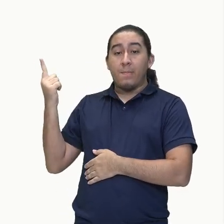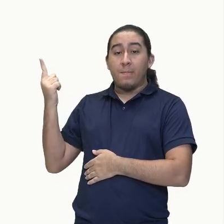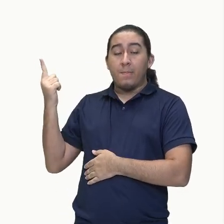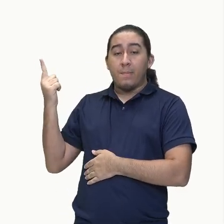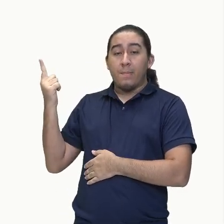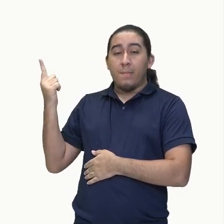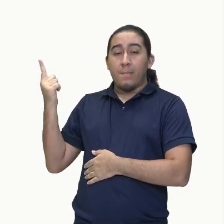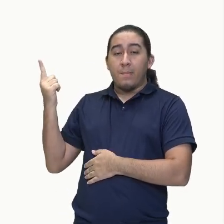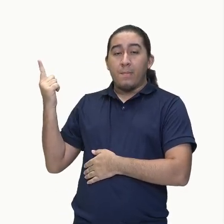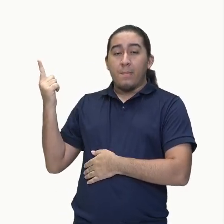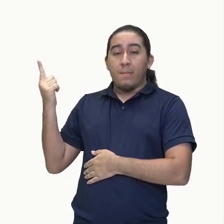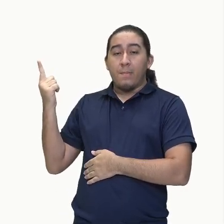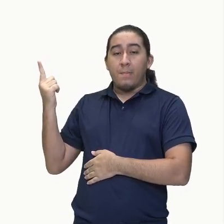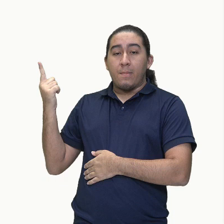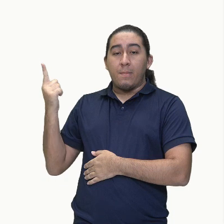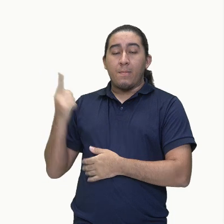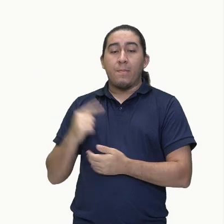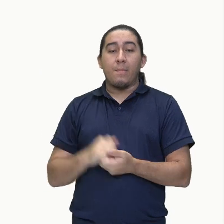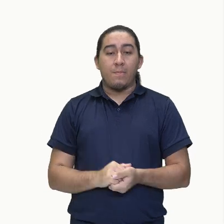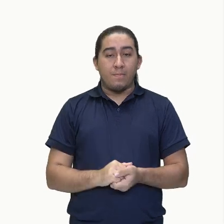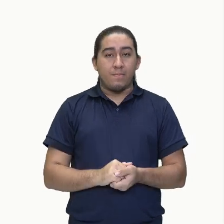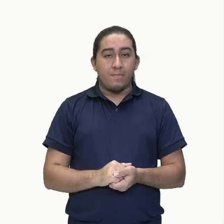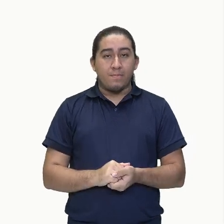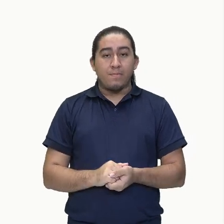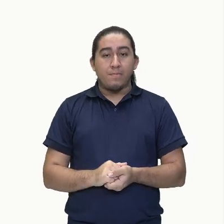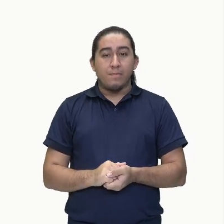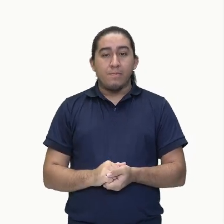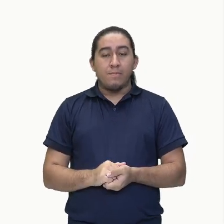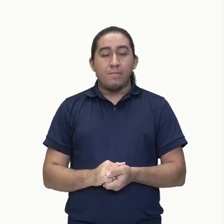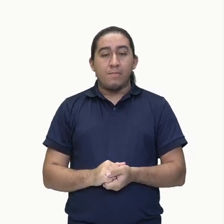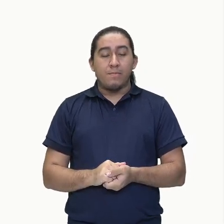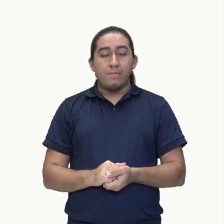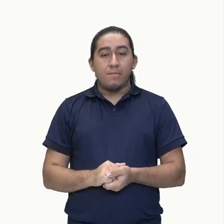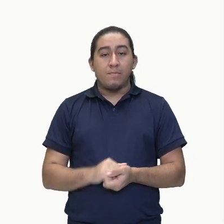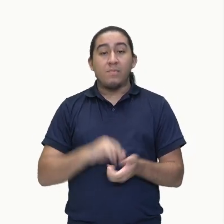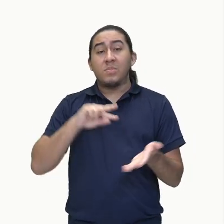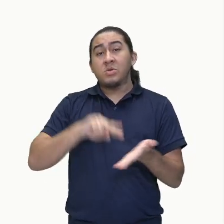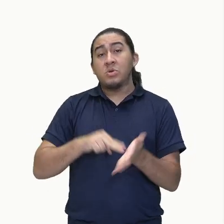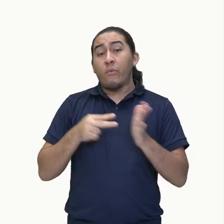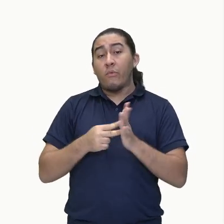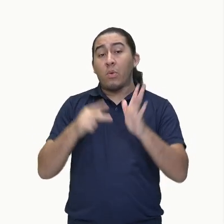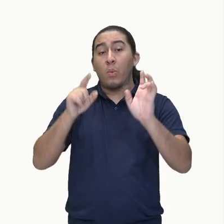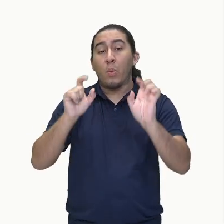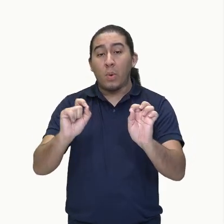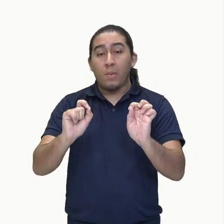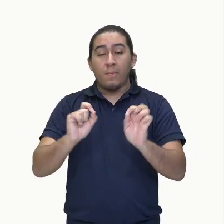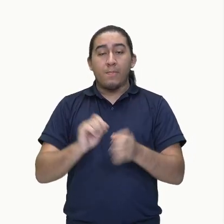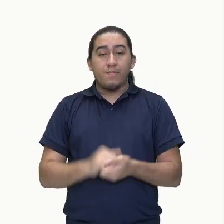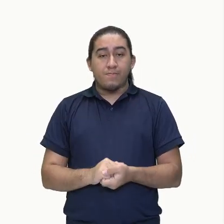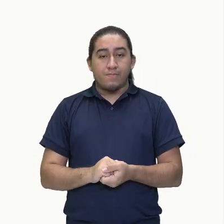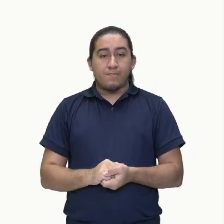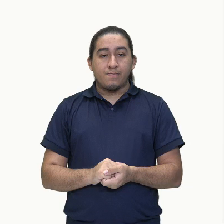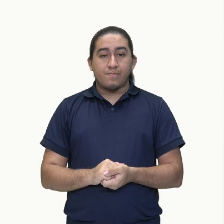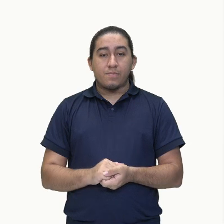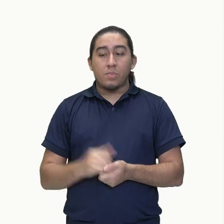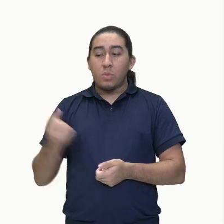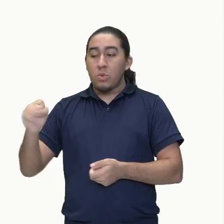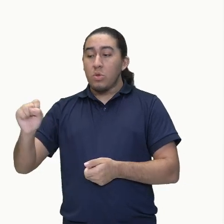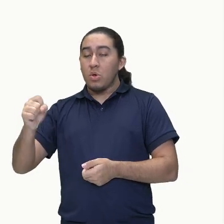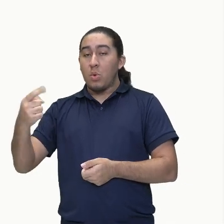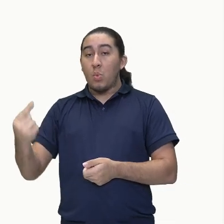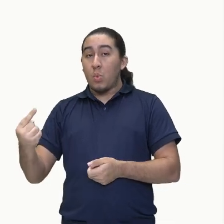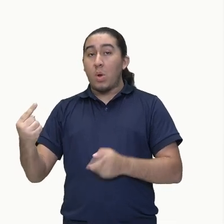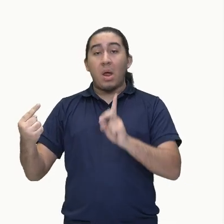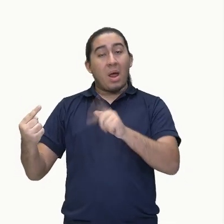9. E 9 vezes 9, 81. Ou seja, o que é que isso significa? Que 81 é a mesma